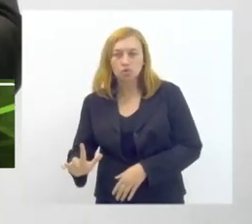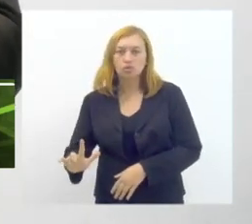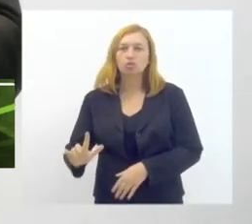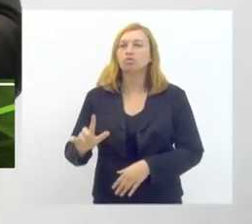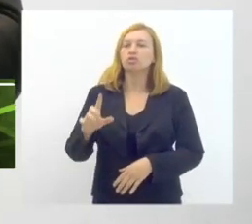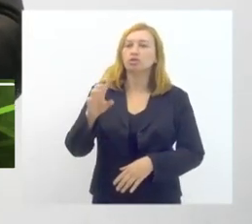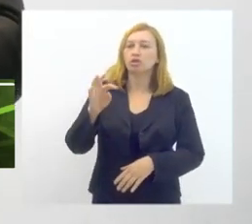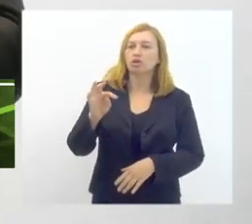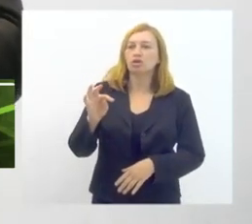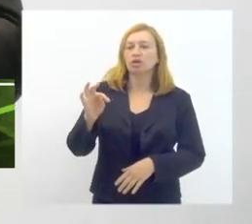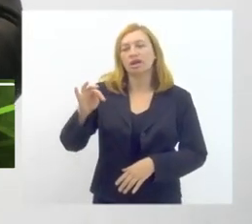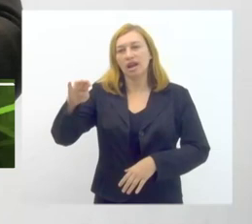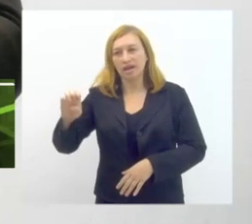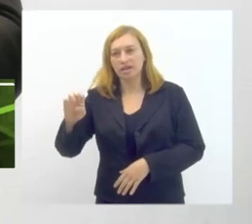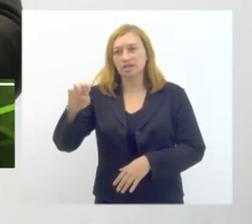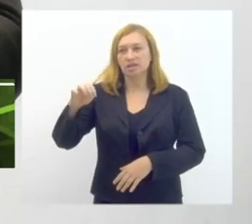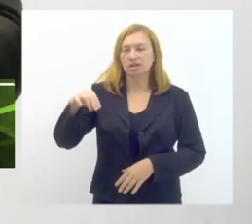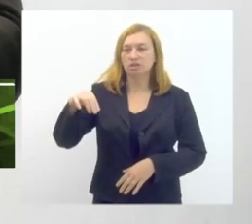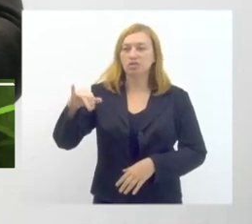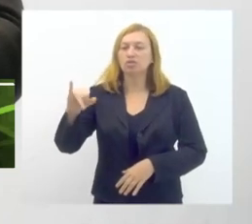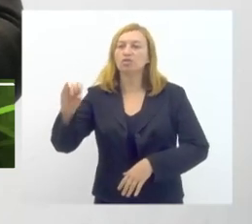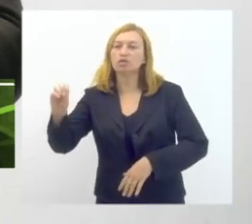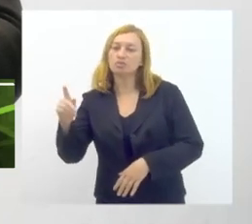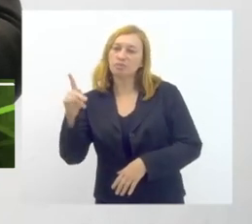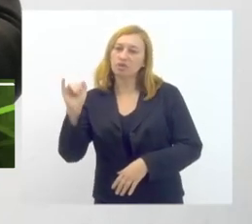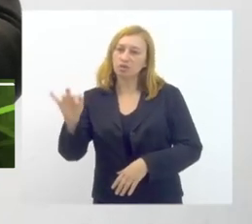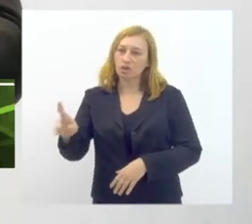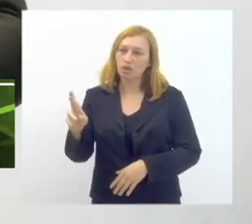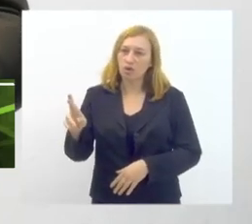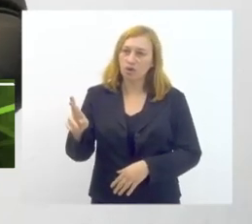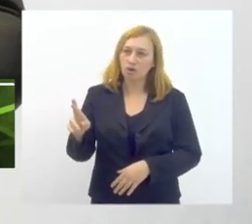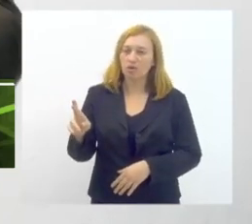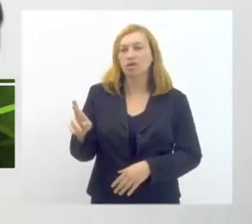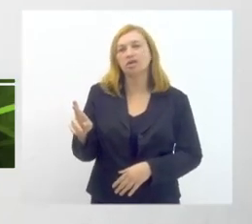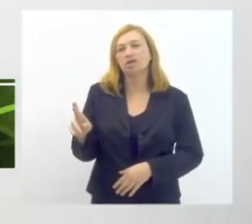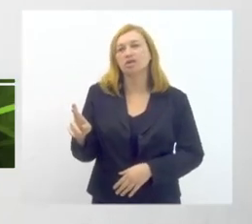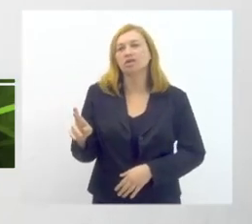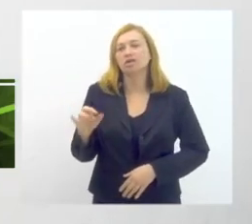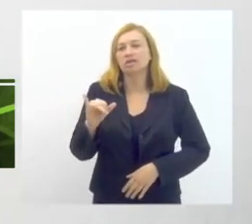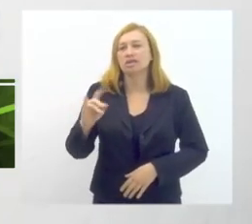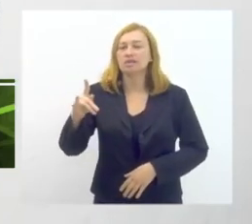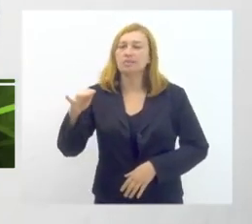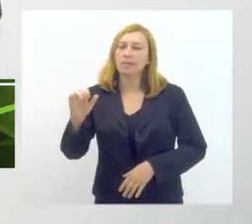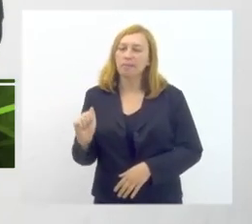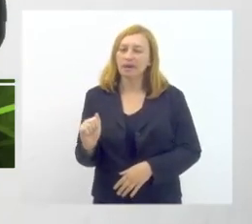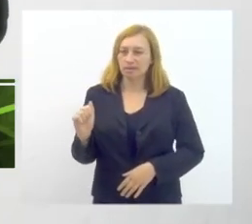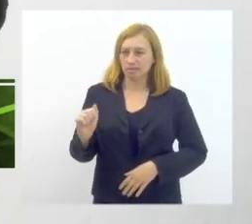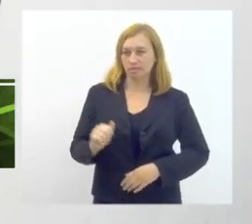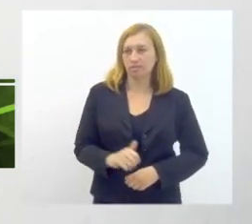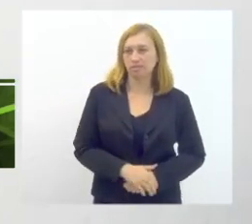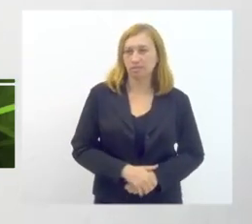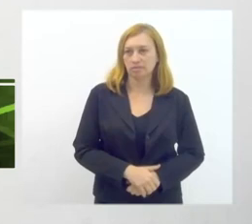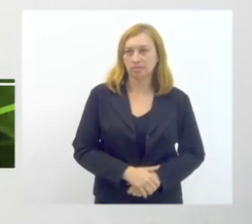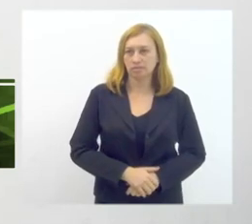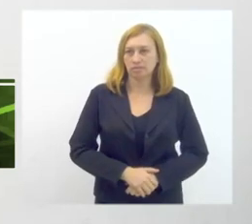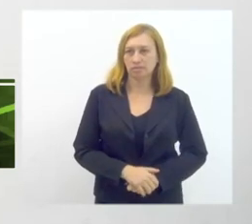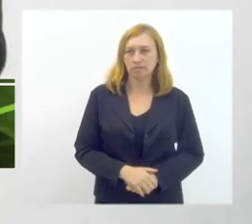Conleste, SISBALE, SISSERRA, CONSPINÓ, SIF e SISMEPA.